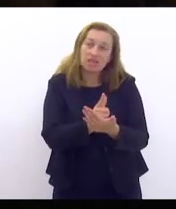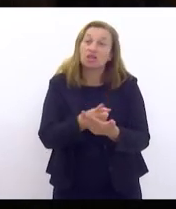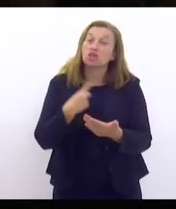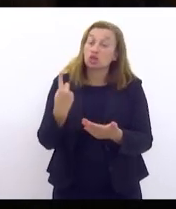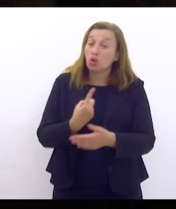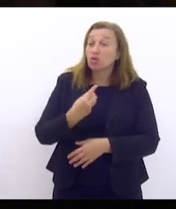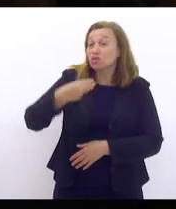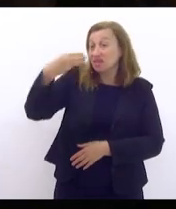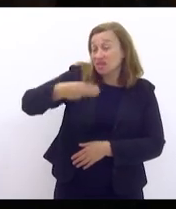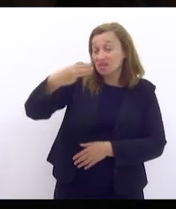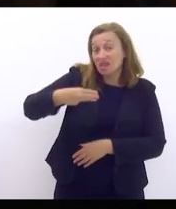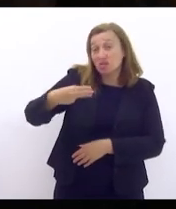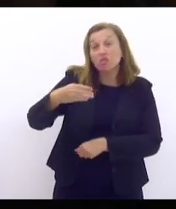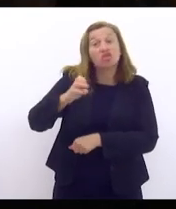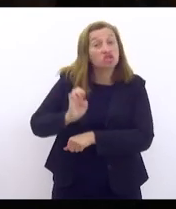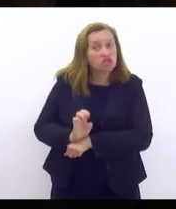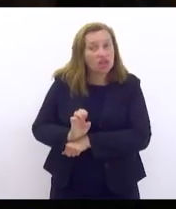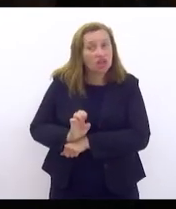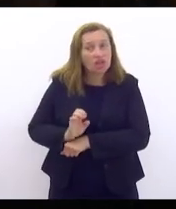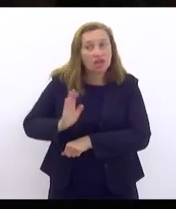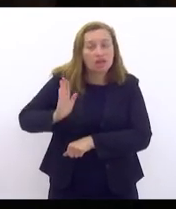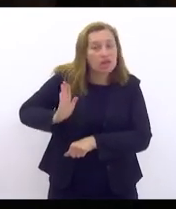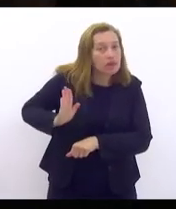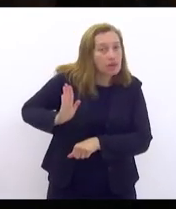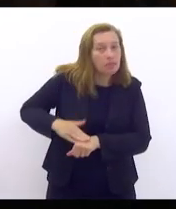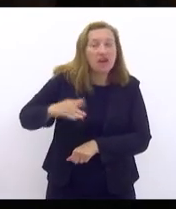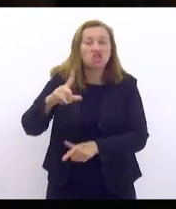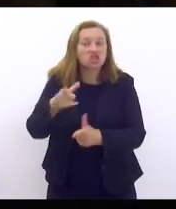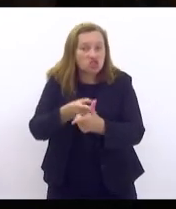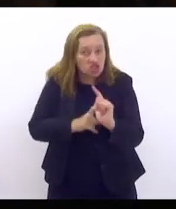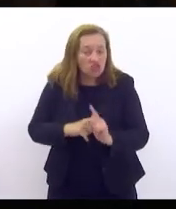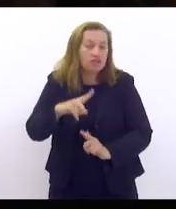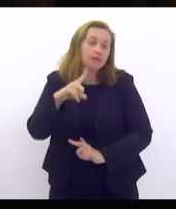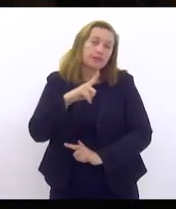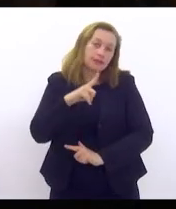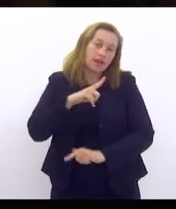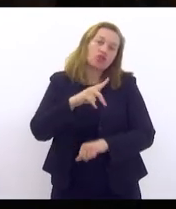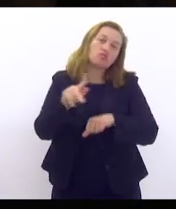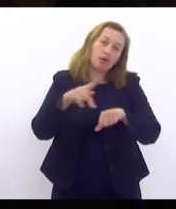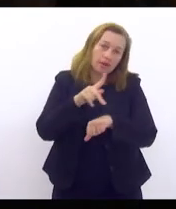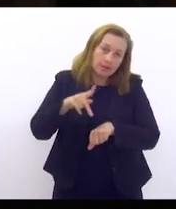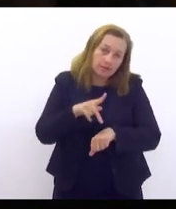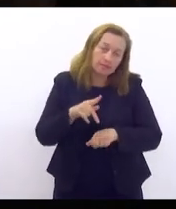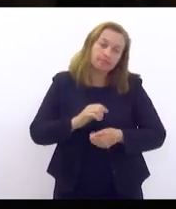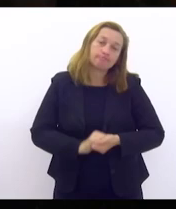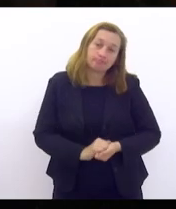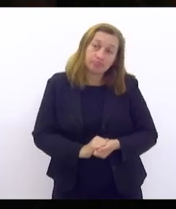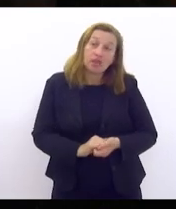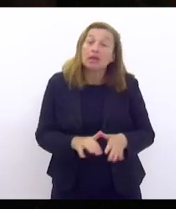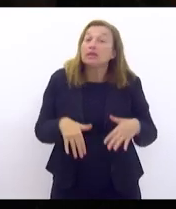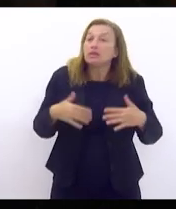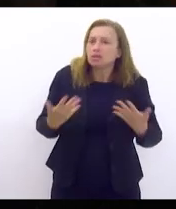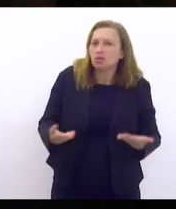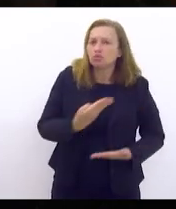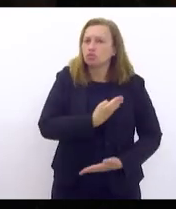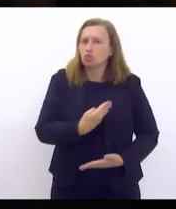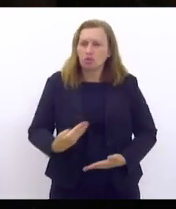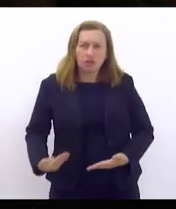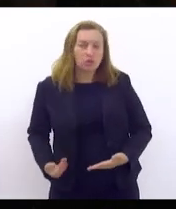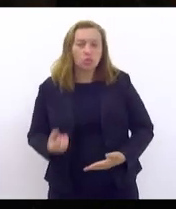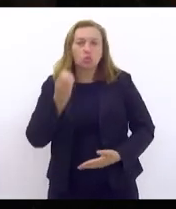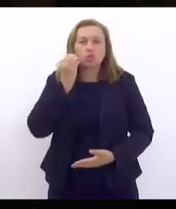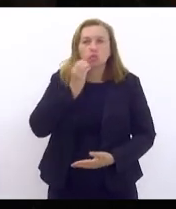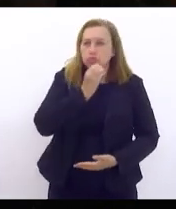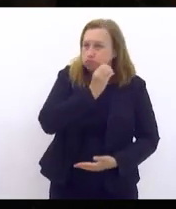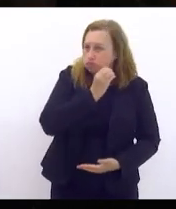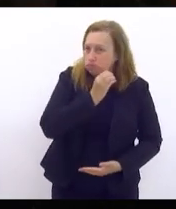os terceiro estado mais inadimplente do país Então se o governador Cláudio